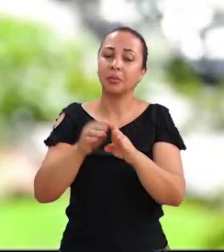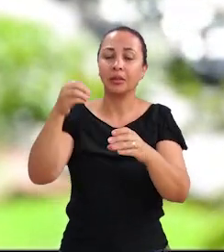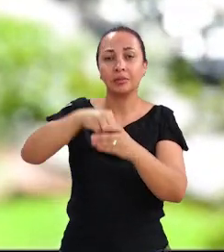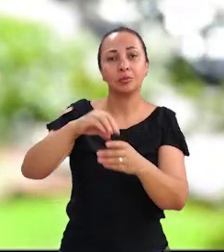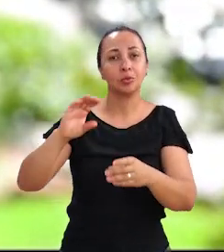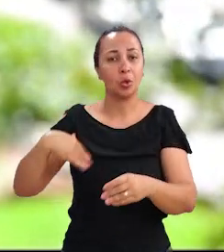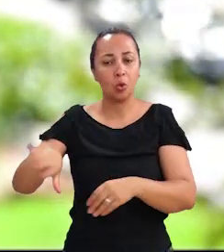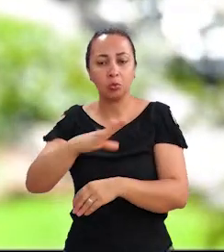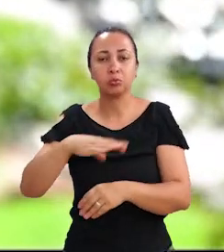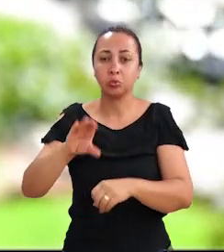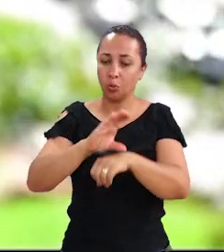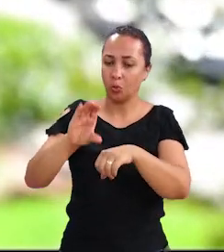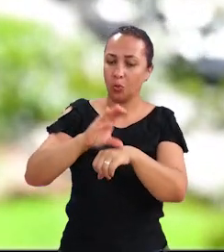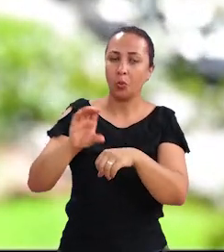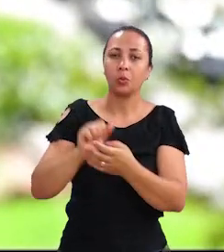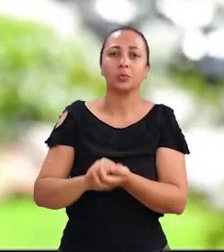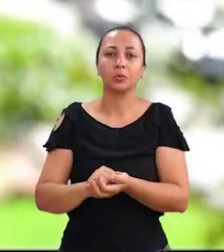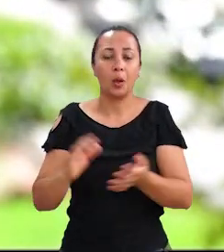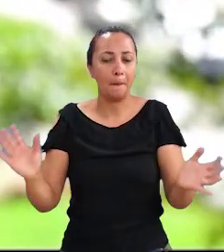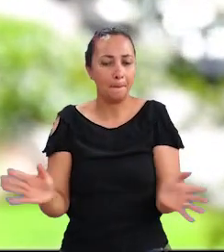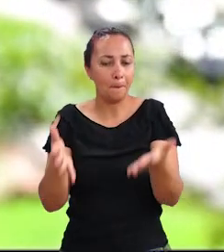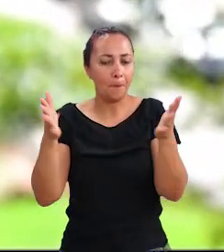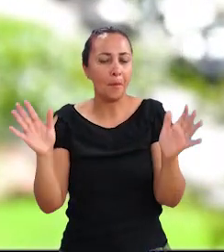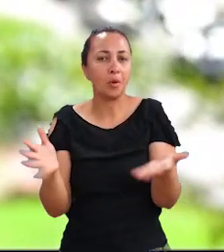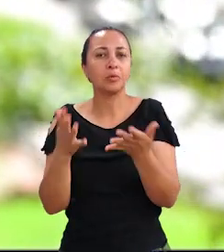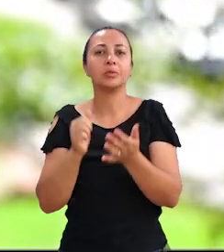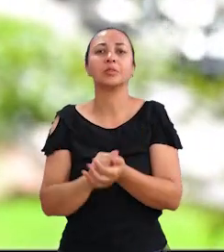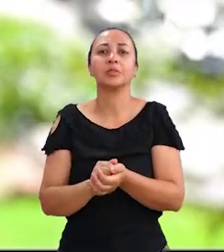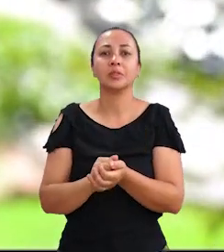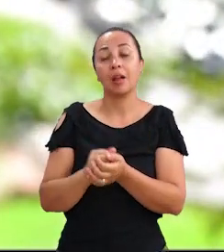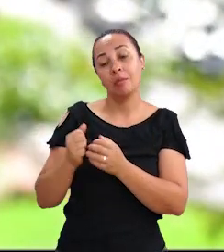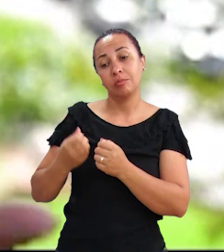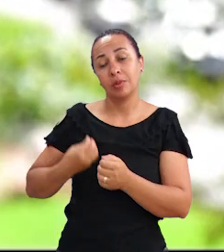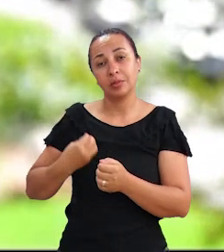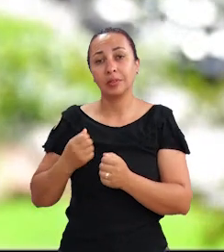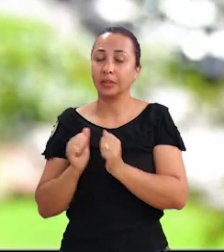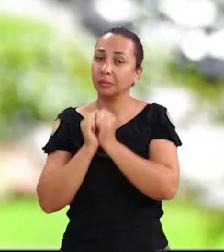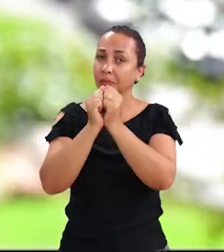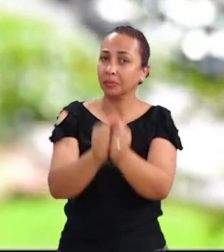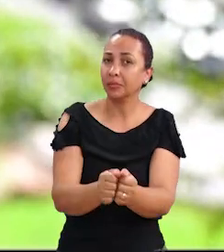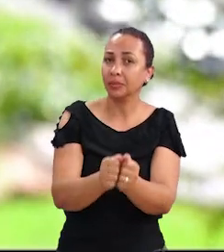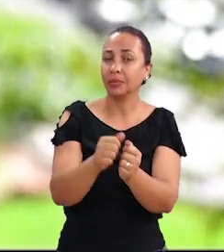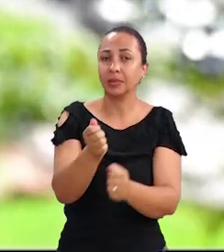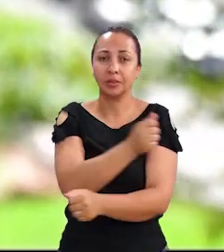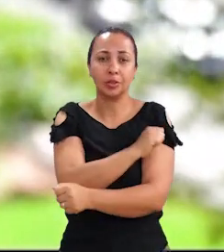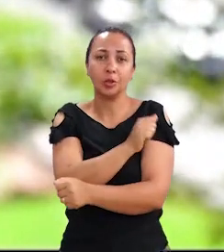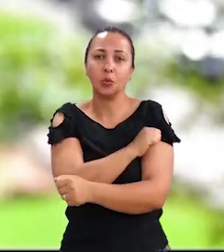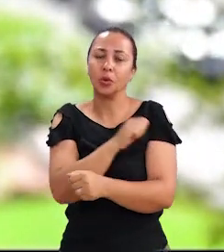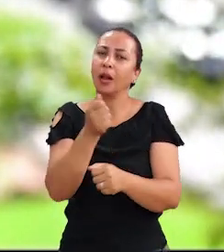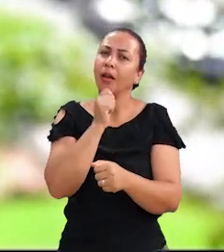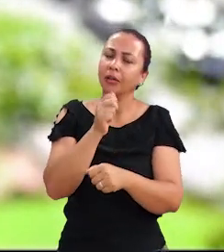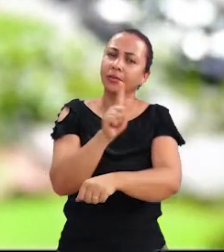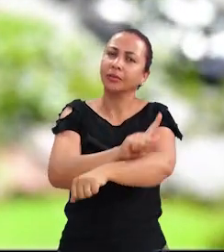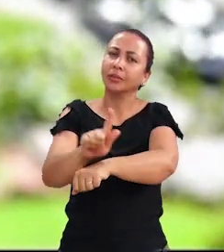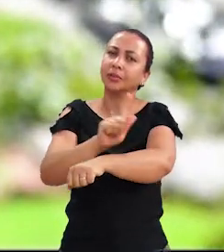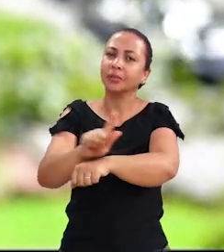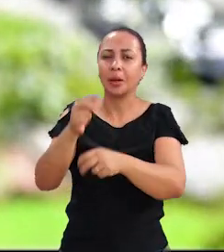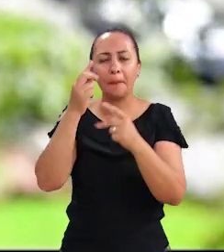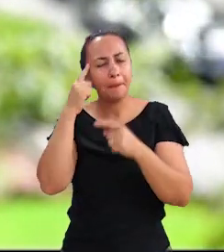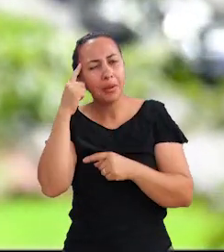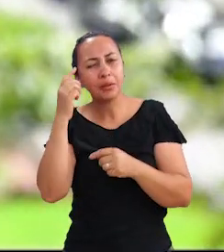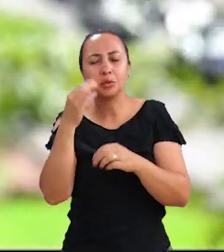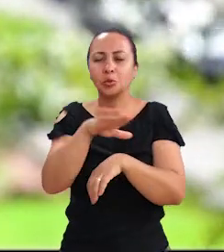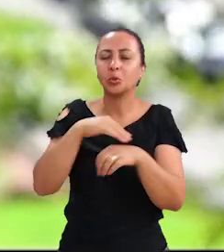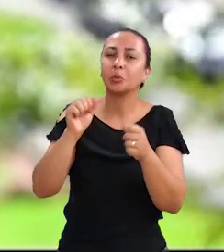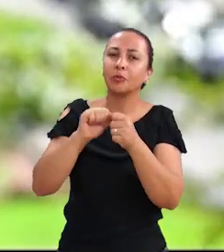do nosso departamento, dentro do nosso curso, com a motivação, com a participação de estudantes ainda na graduação, refletindo